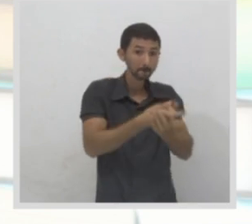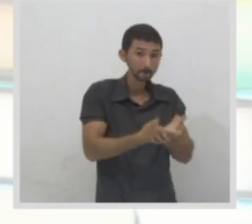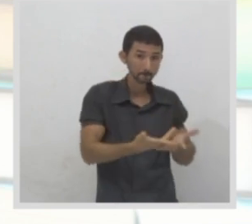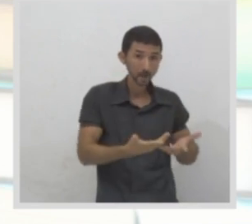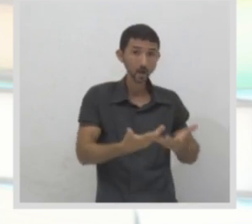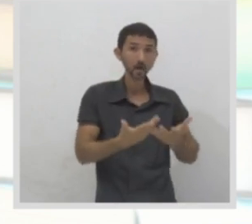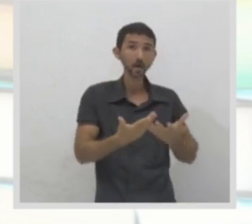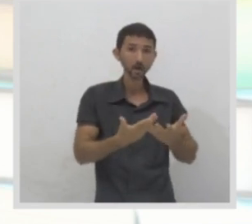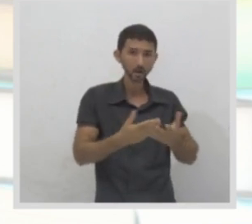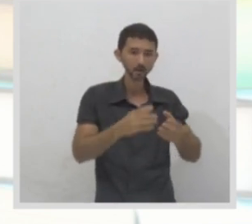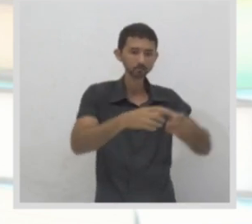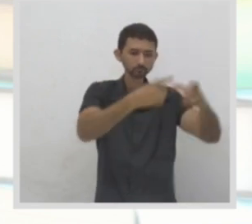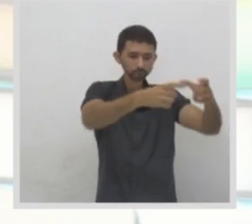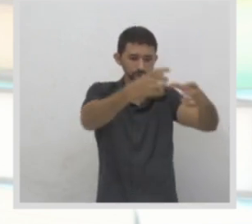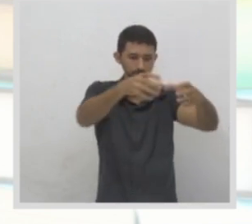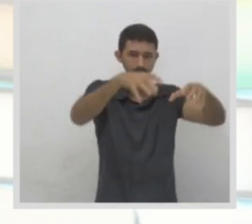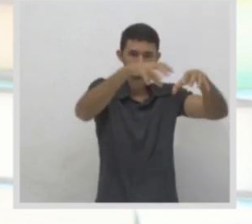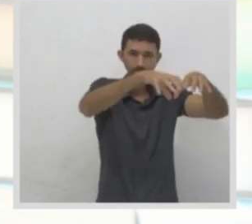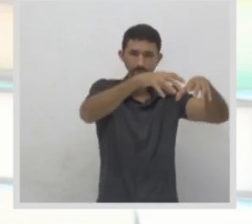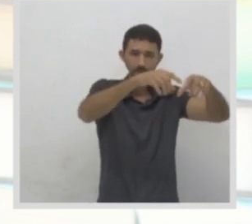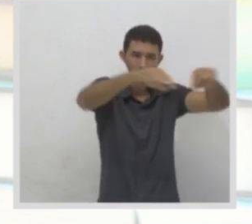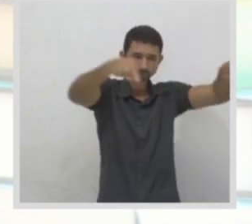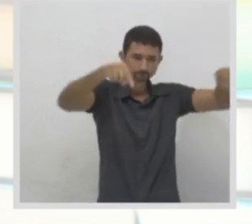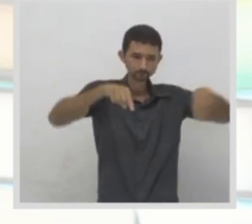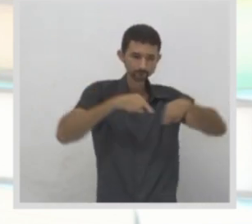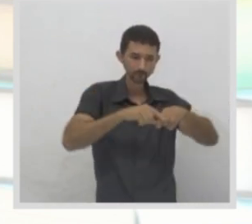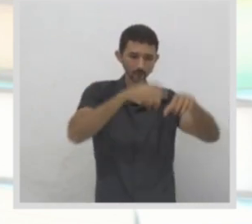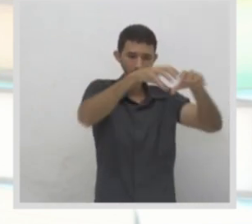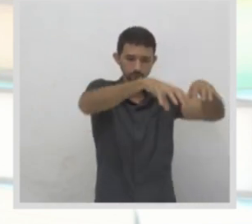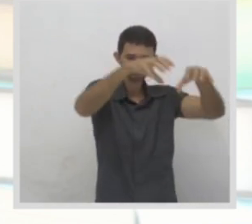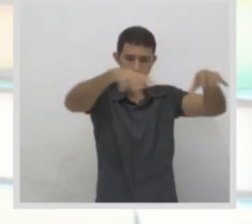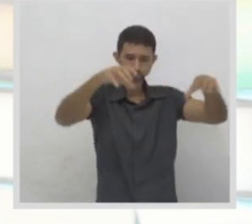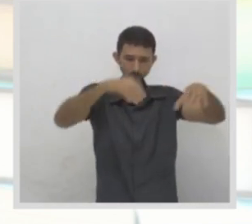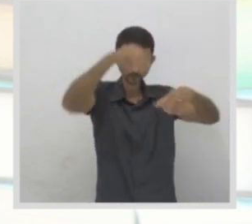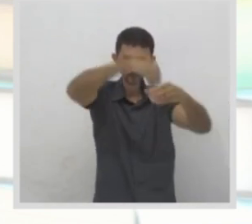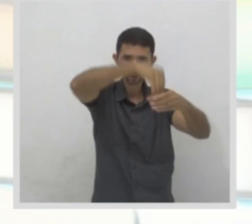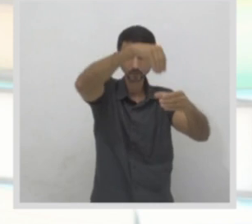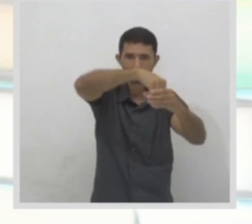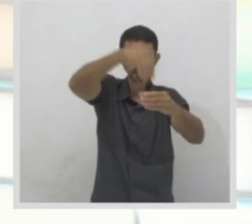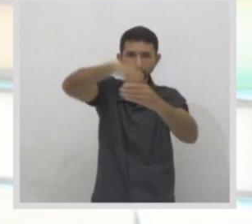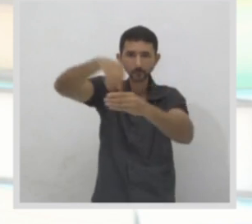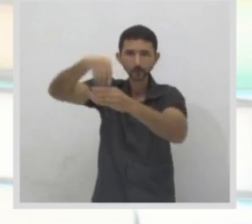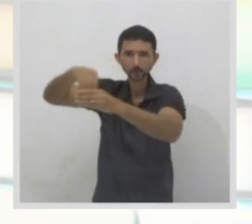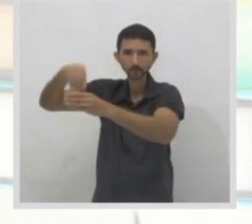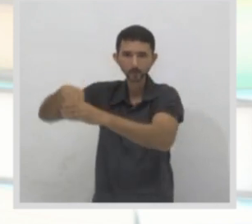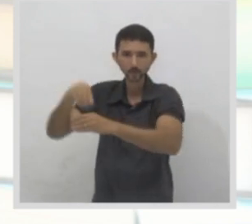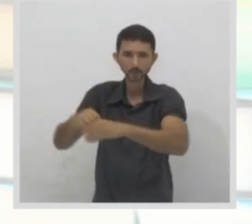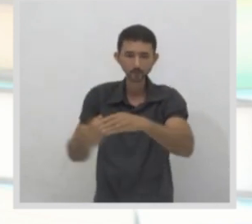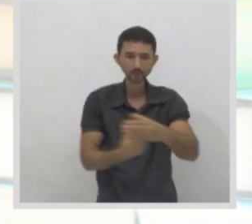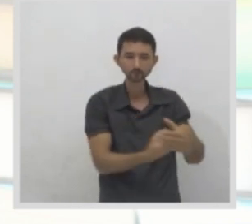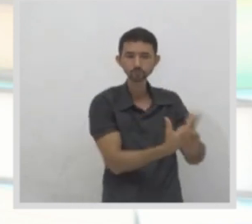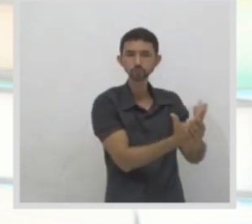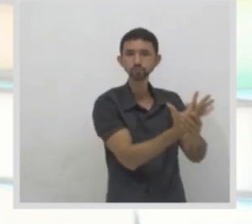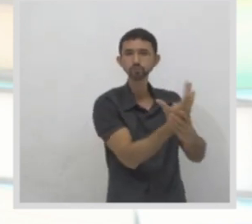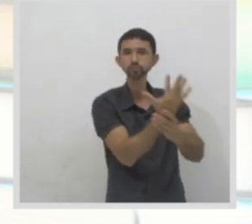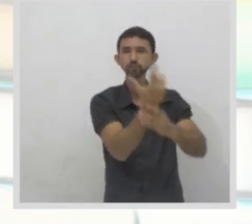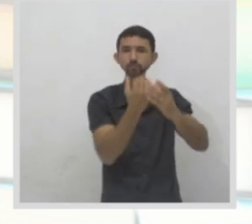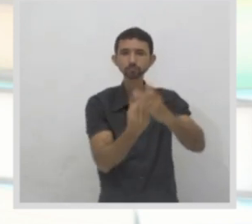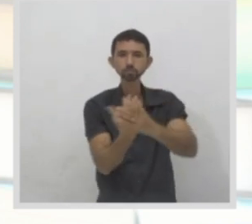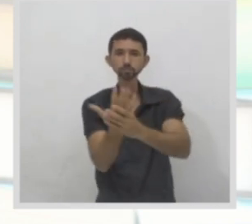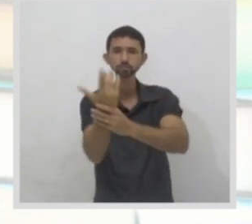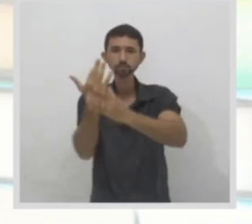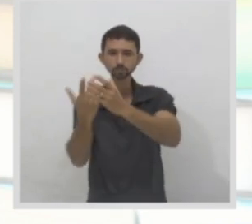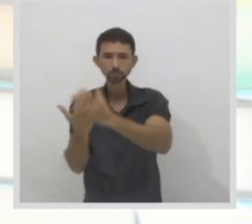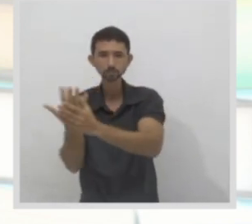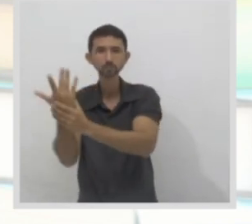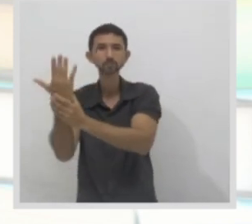por porções de terra que eram tiradas dos índios e eram transformadas em áreas produtivas de cana-de-açúcar.